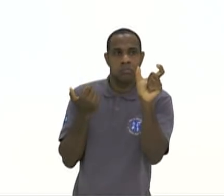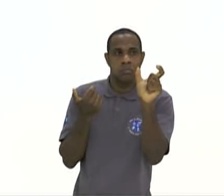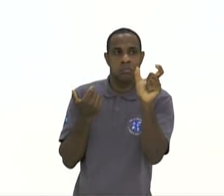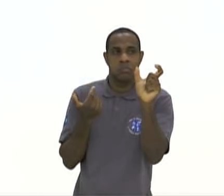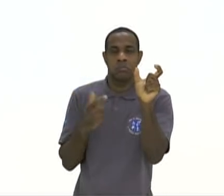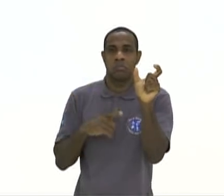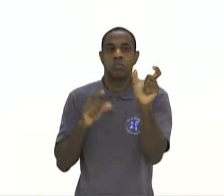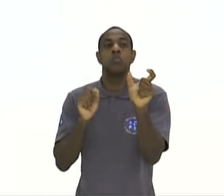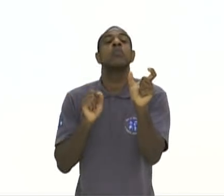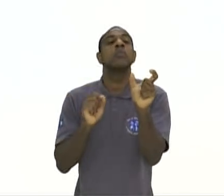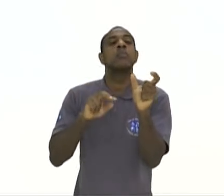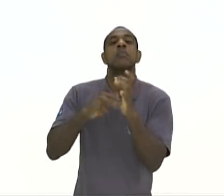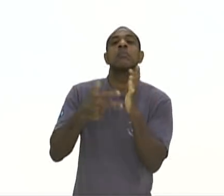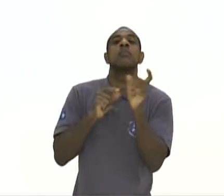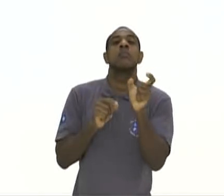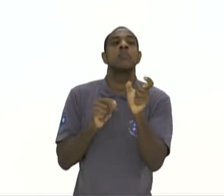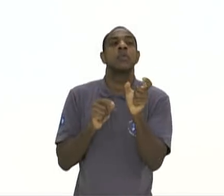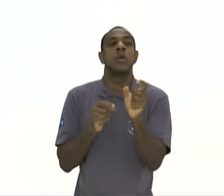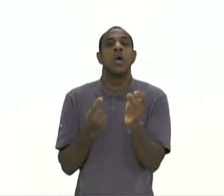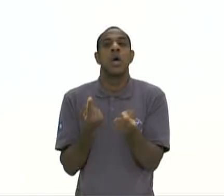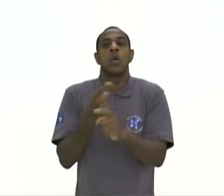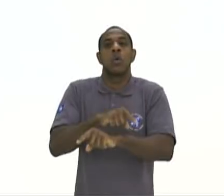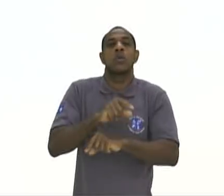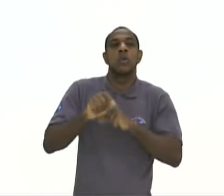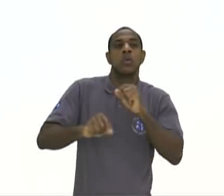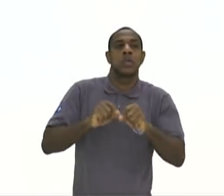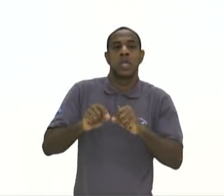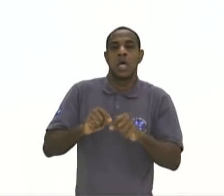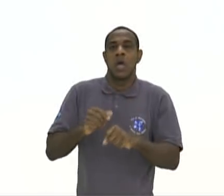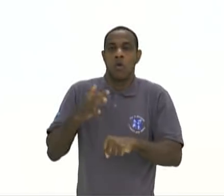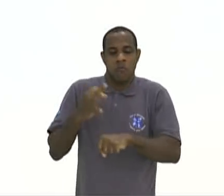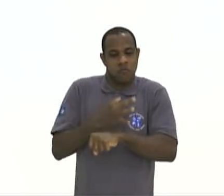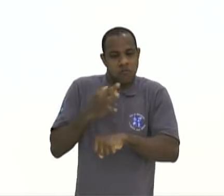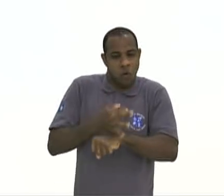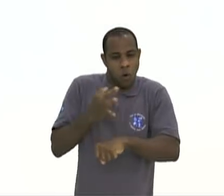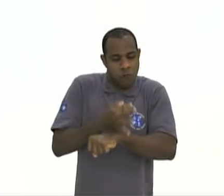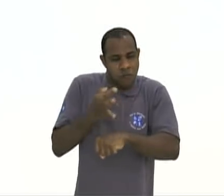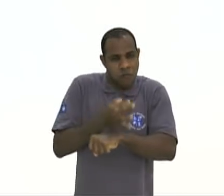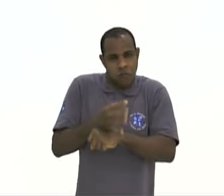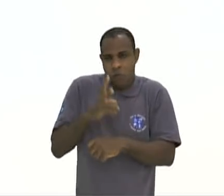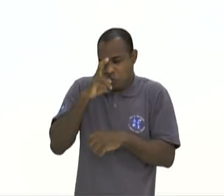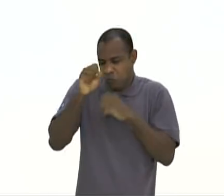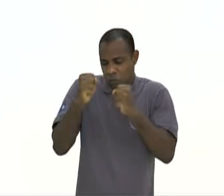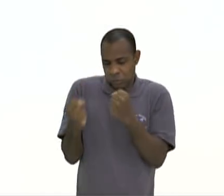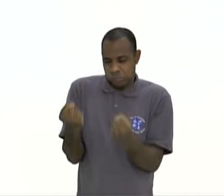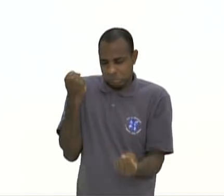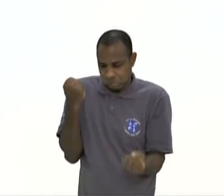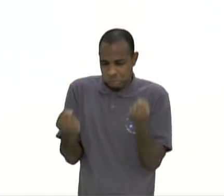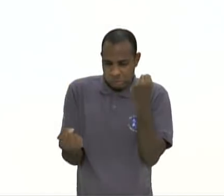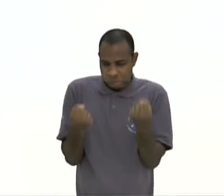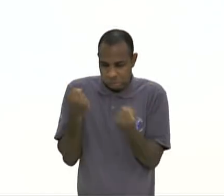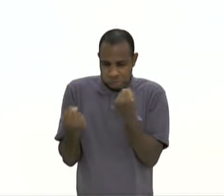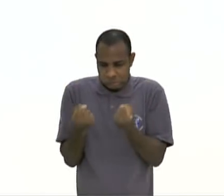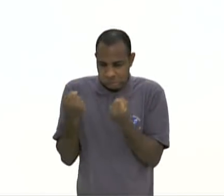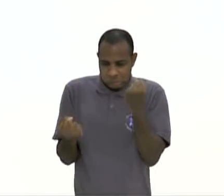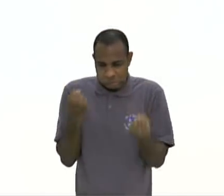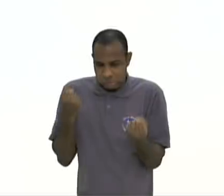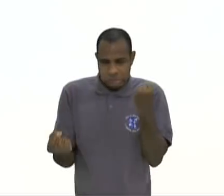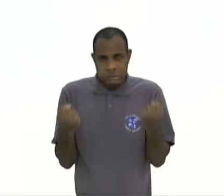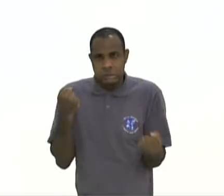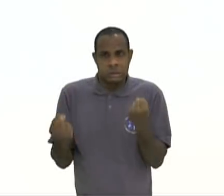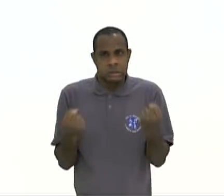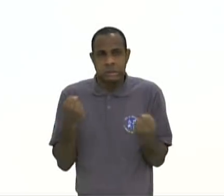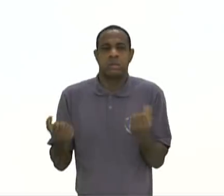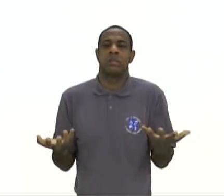né? Ou seja, contra o esforço excessivo que alguns tipos de ginásticas de academia, principalmente, né, exigem dos seus